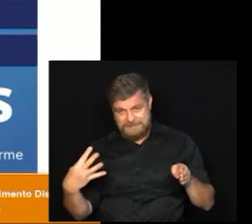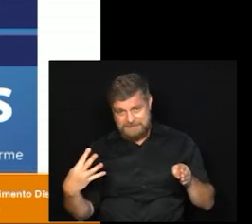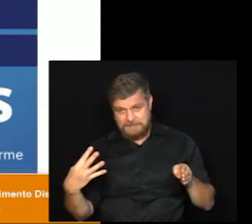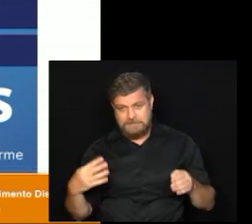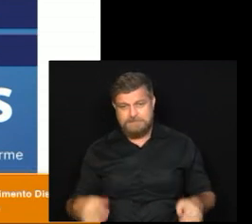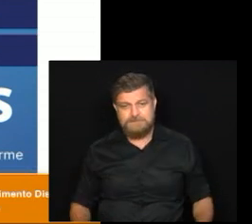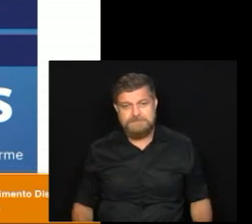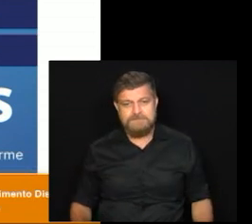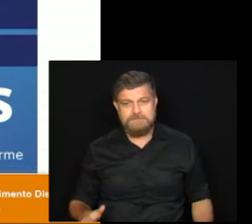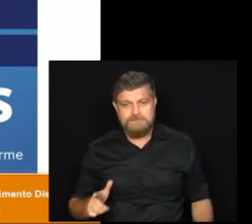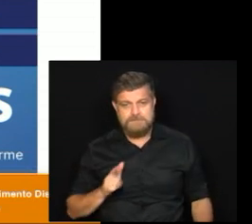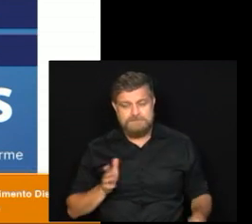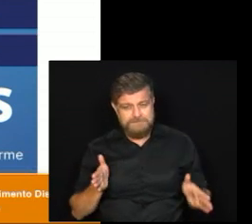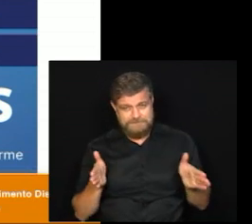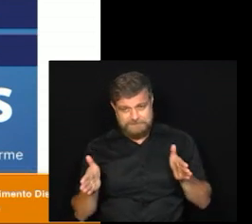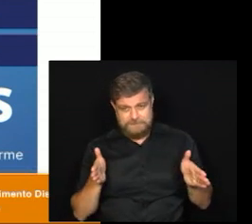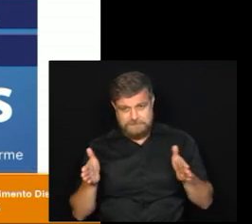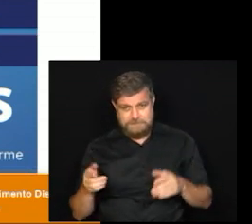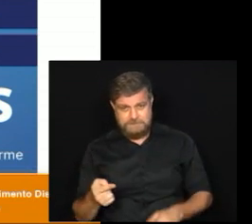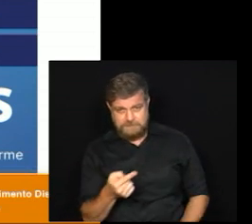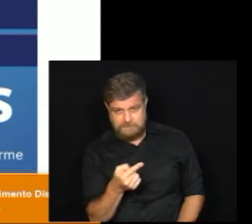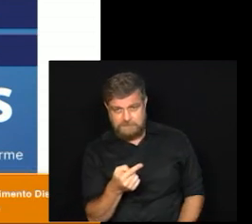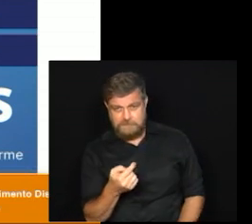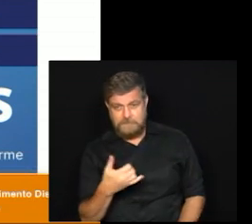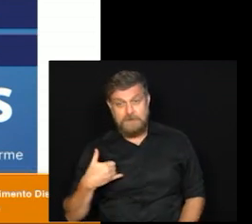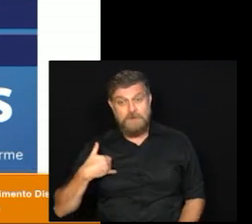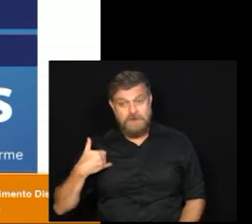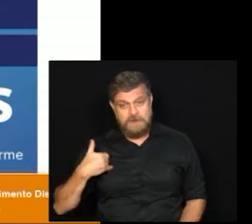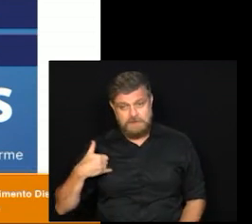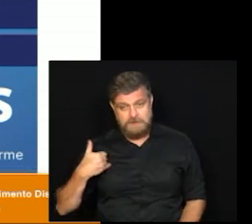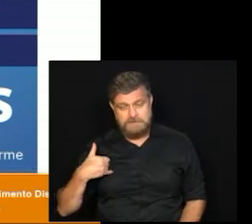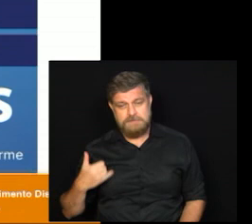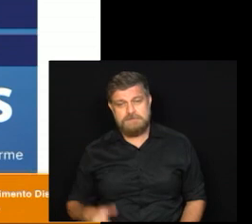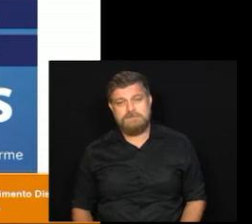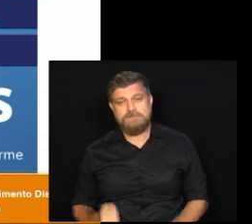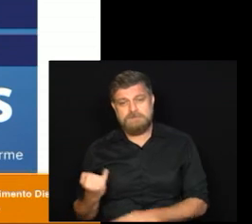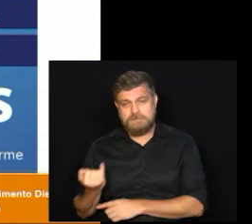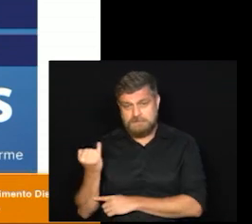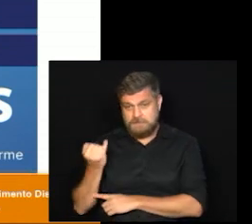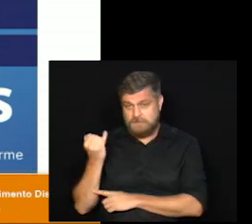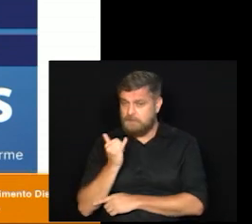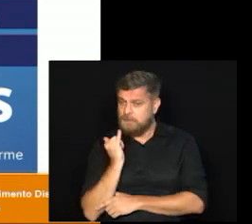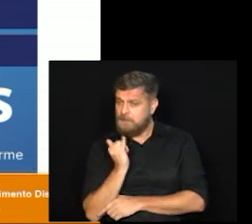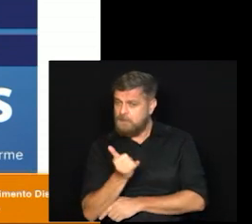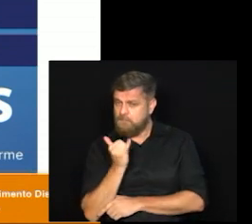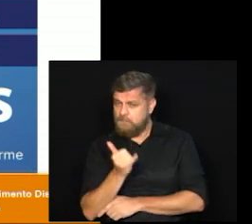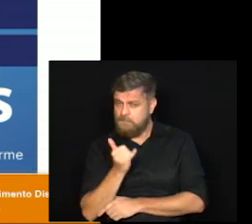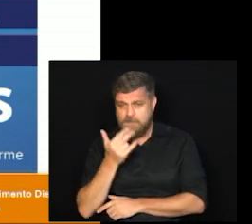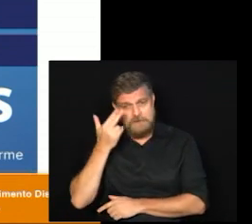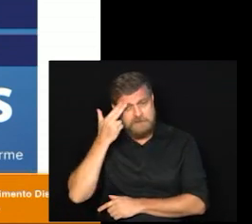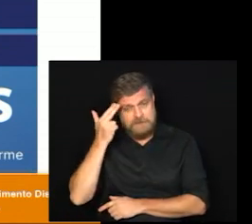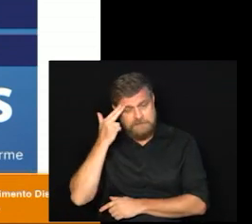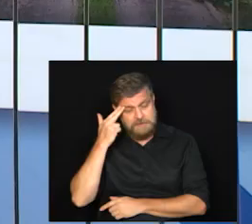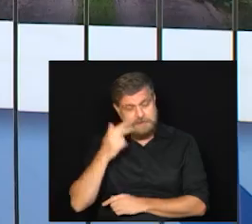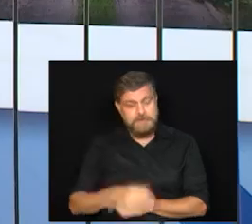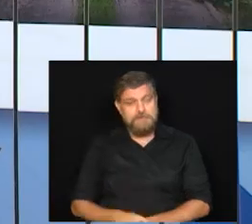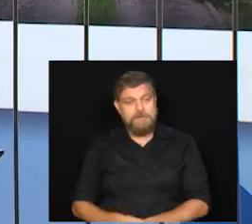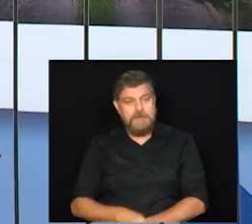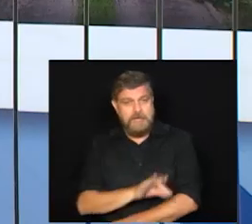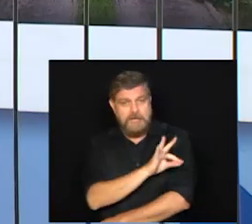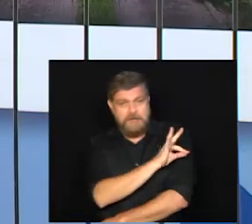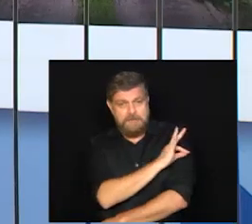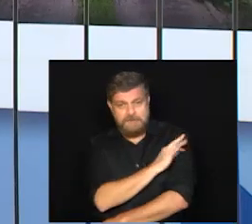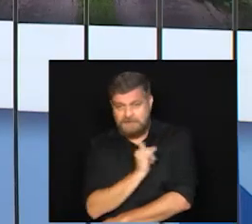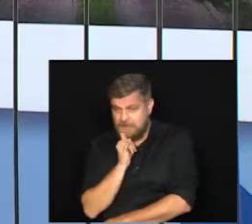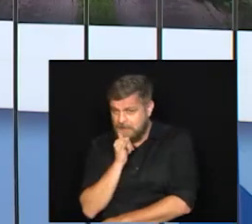de idosos com idade entre 77 e 84 anos. Importante salientar, Gabriel, que a Prefeitura já informou que